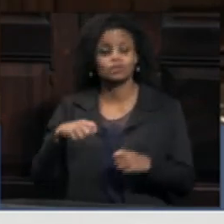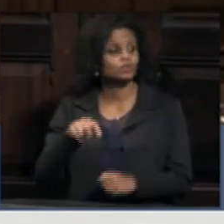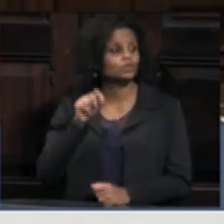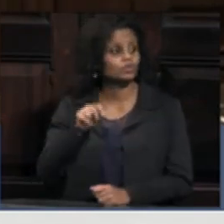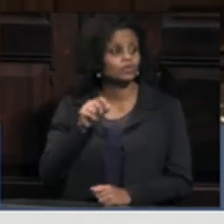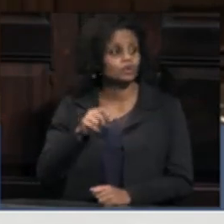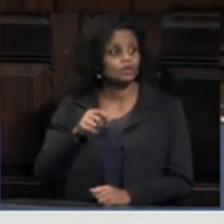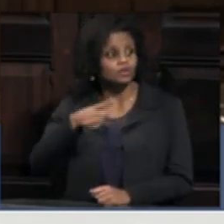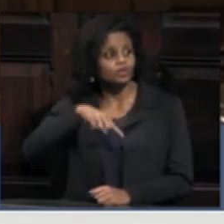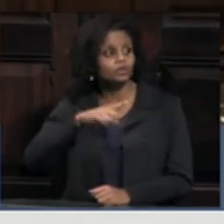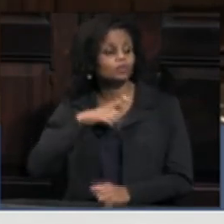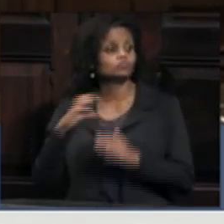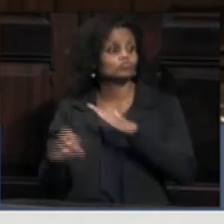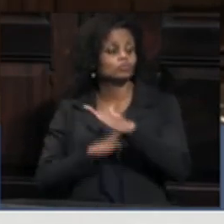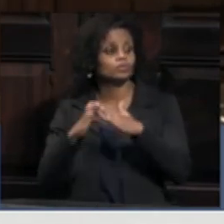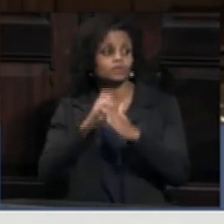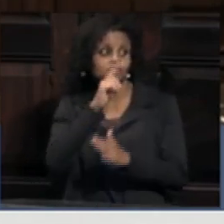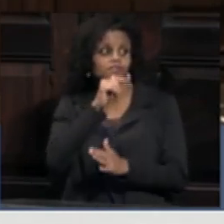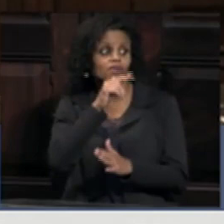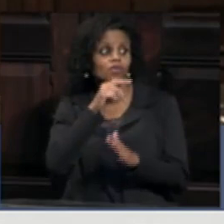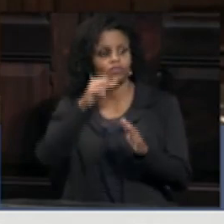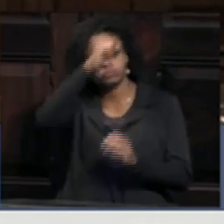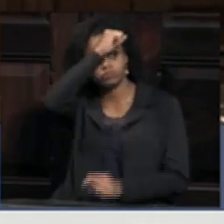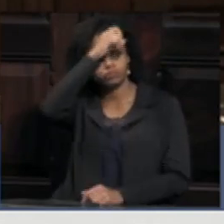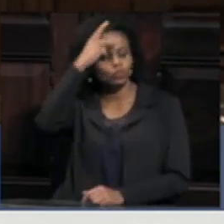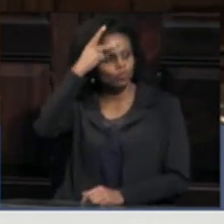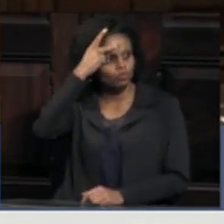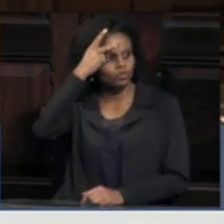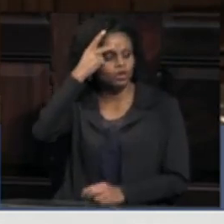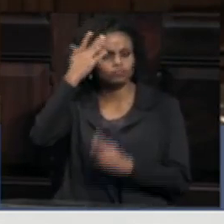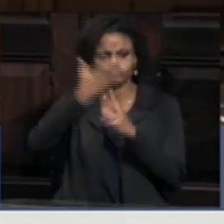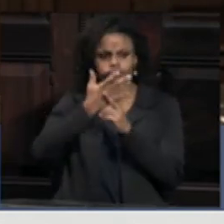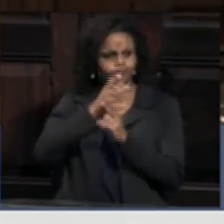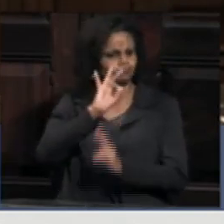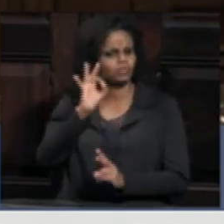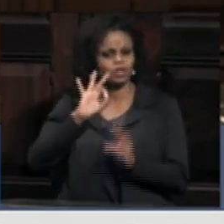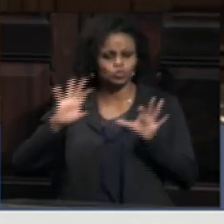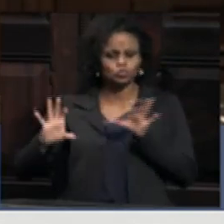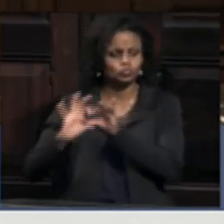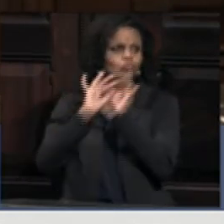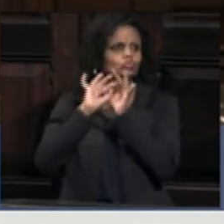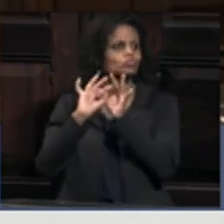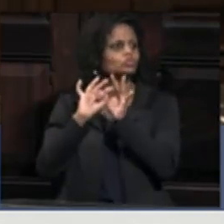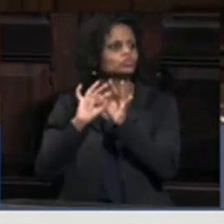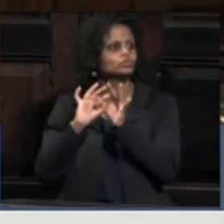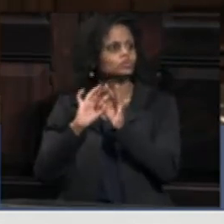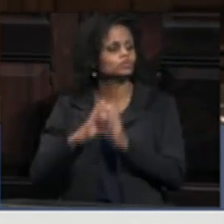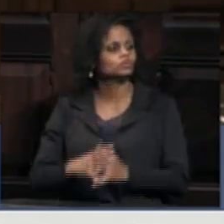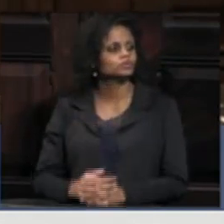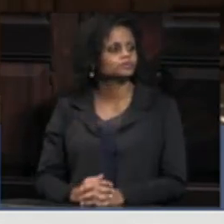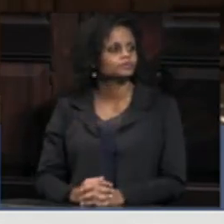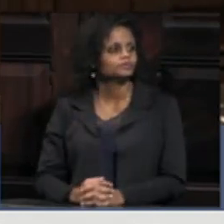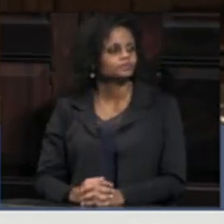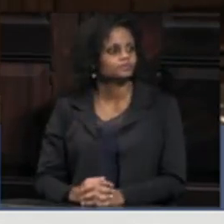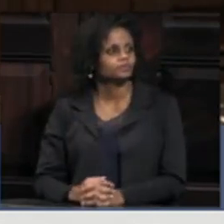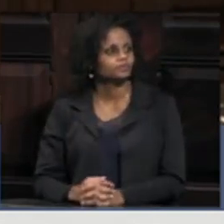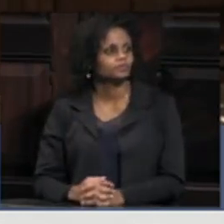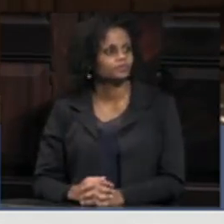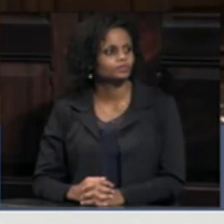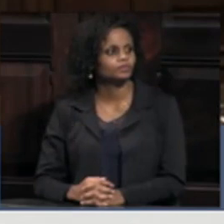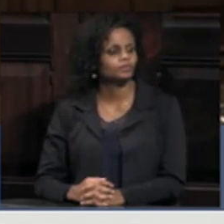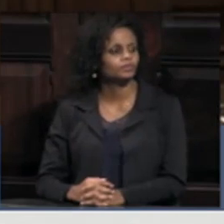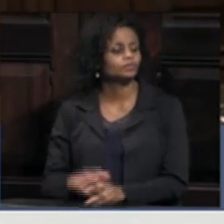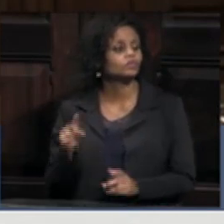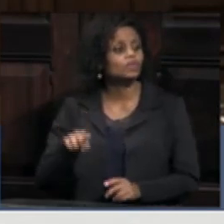uma SEDAI pública e indivisível. E essa situação